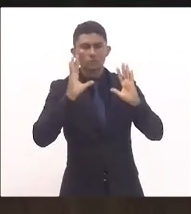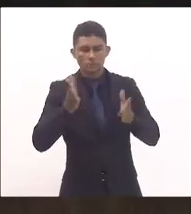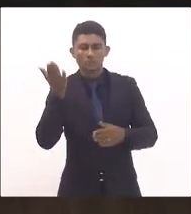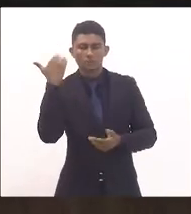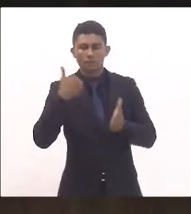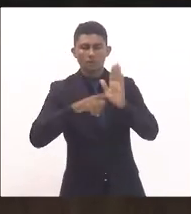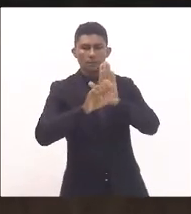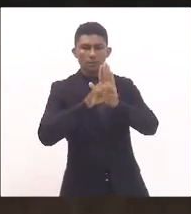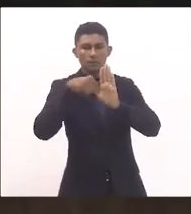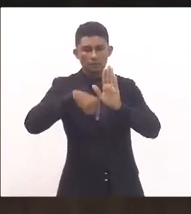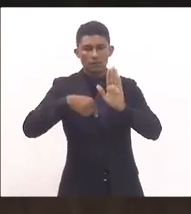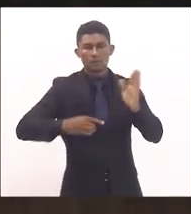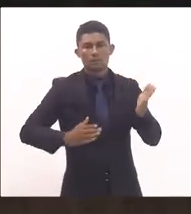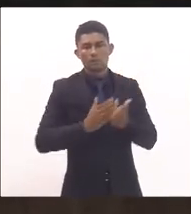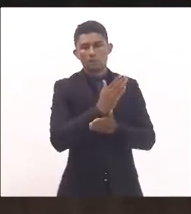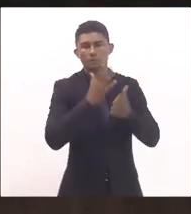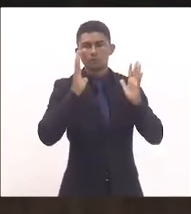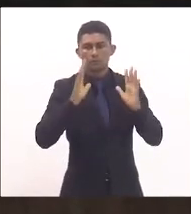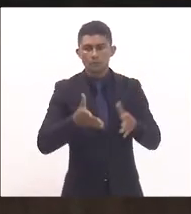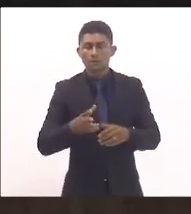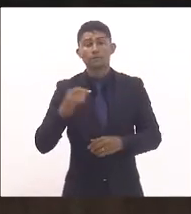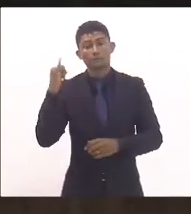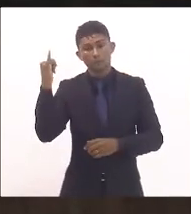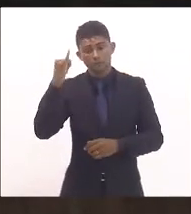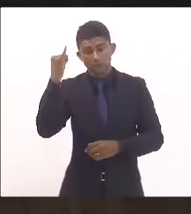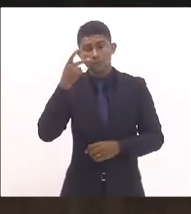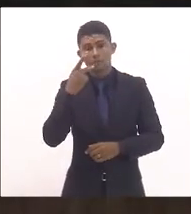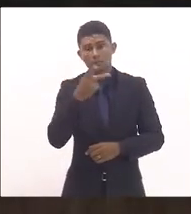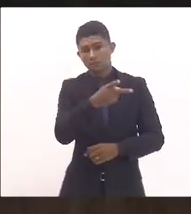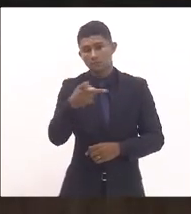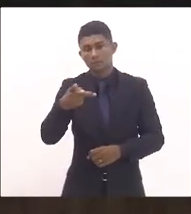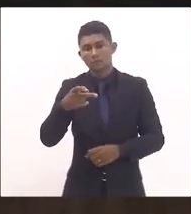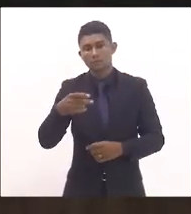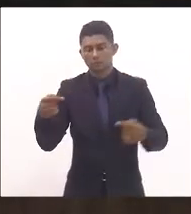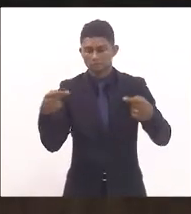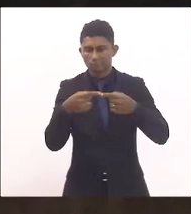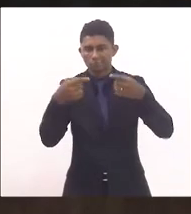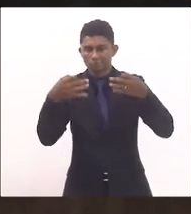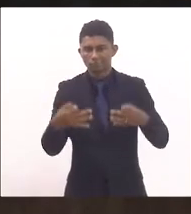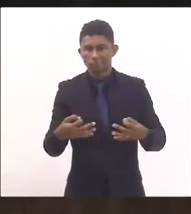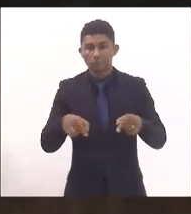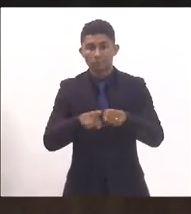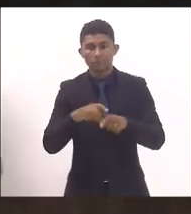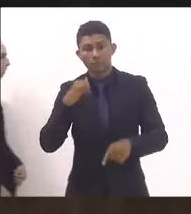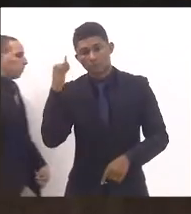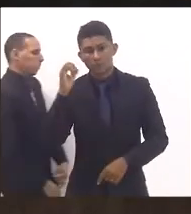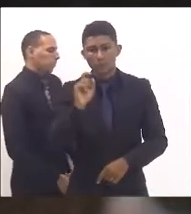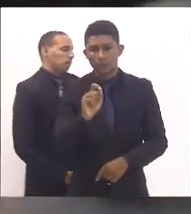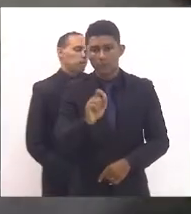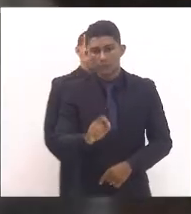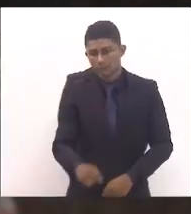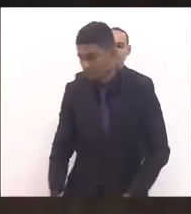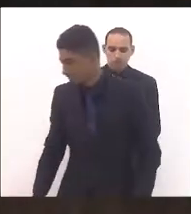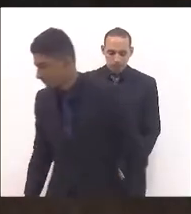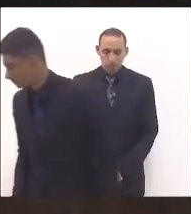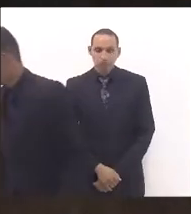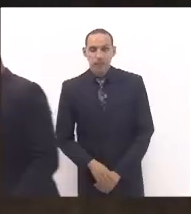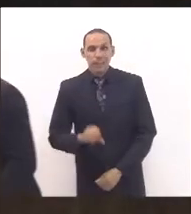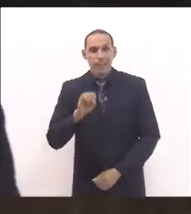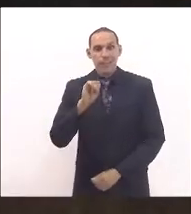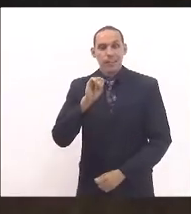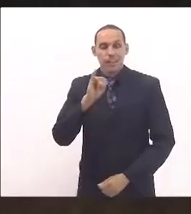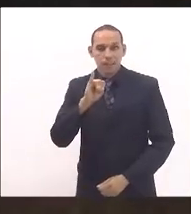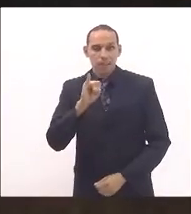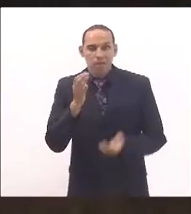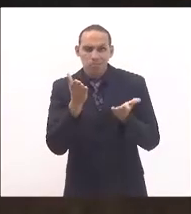Militar do Rio de Janeiro. Isso é um aspecto importante e a ressalva é válida. Também é muito importante ressaltar que se há